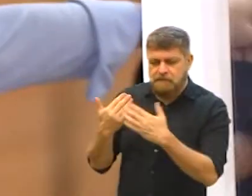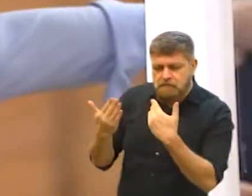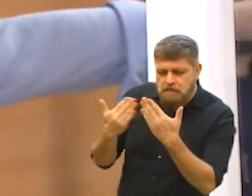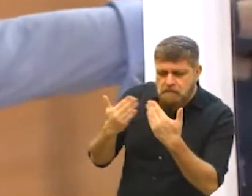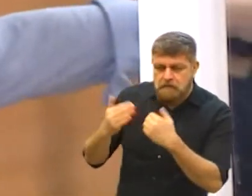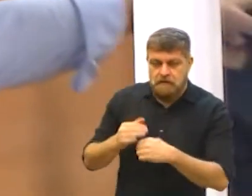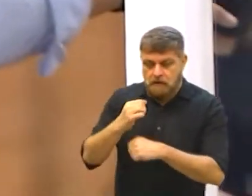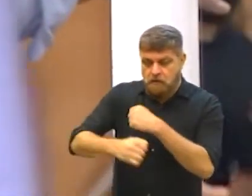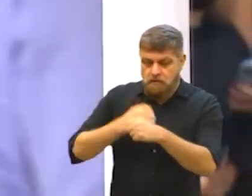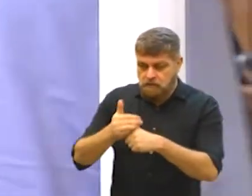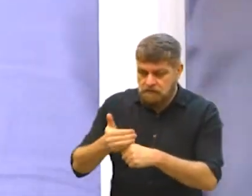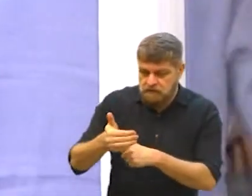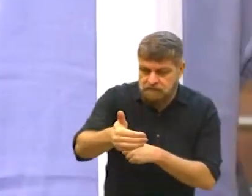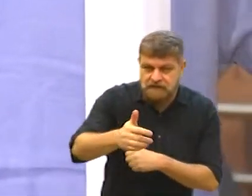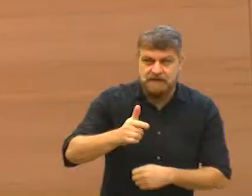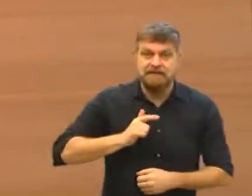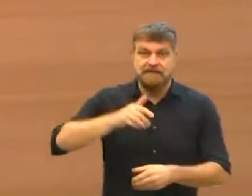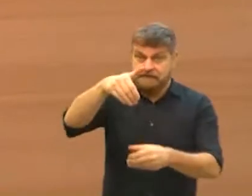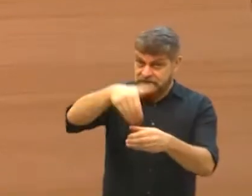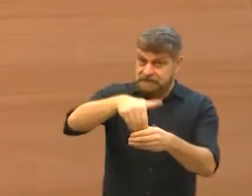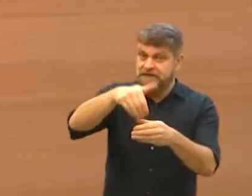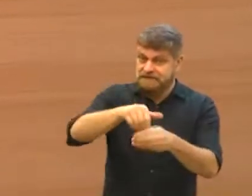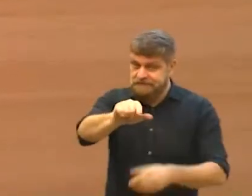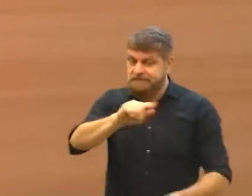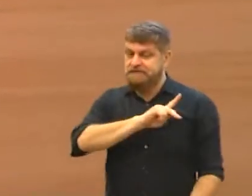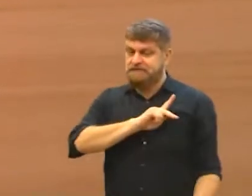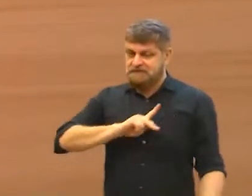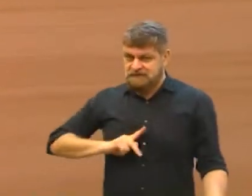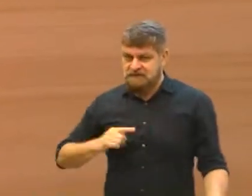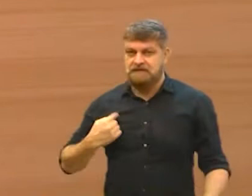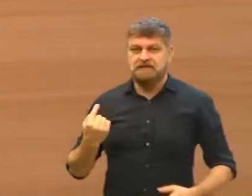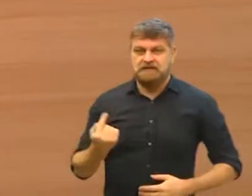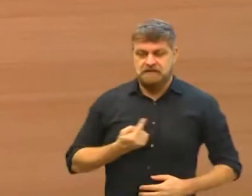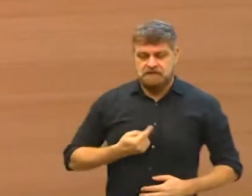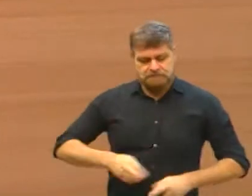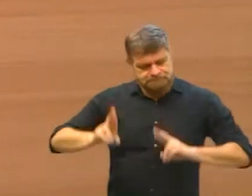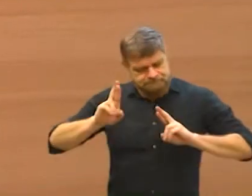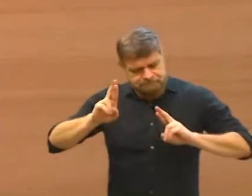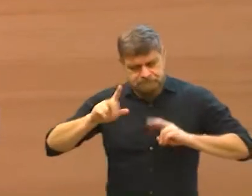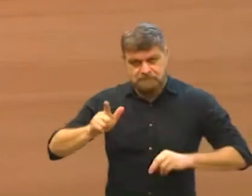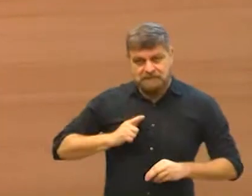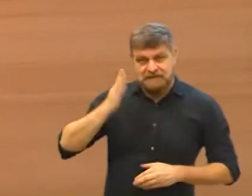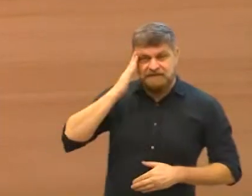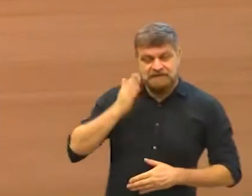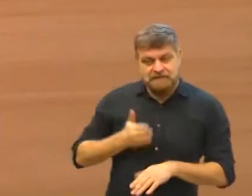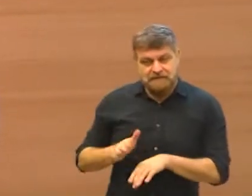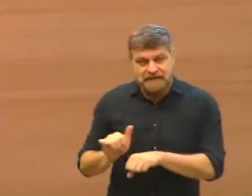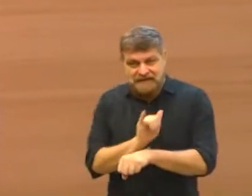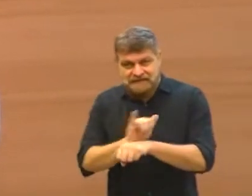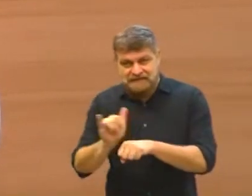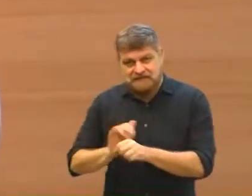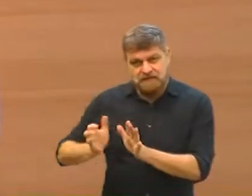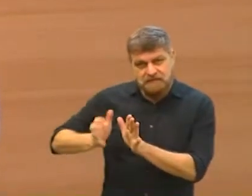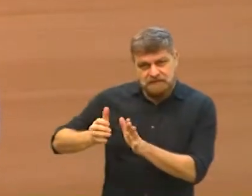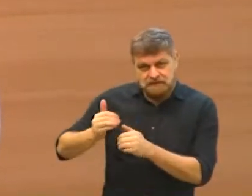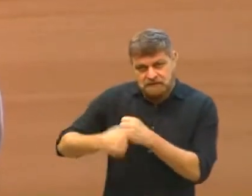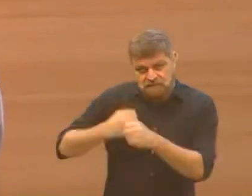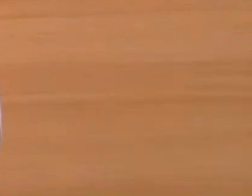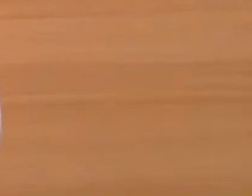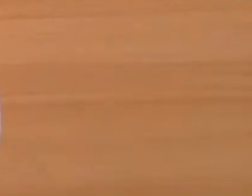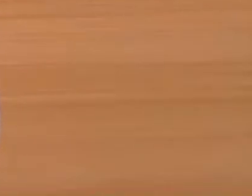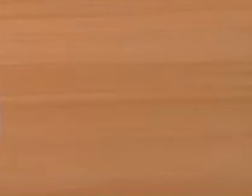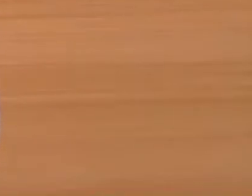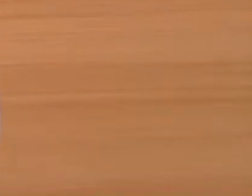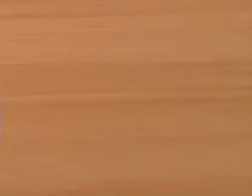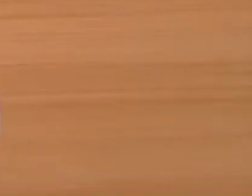as conversas aí, porque o ano que vem já tem ano eleitoral e aí com certeza temos que definir os rumos do partido para o